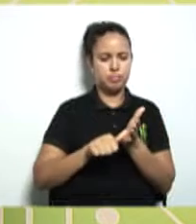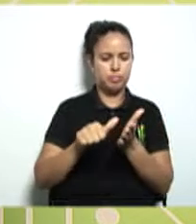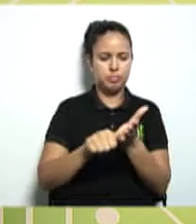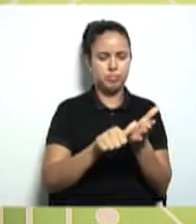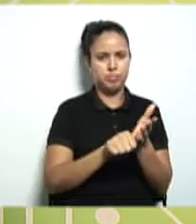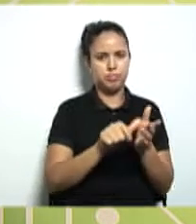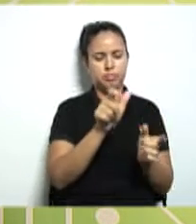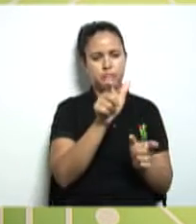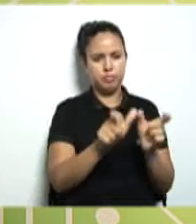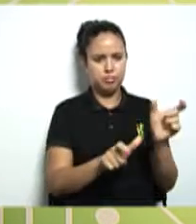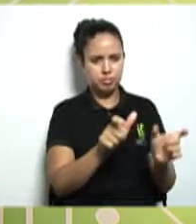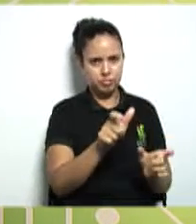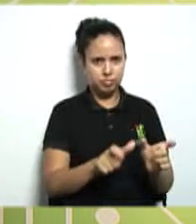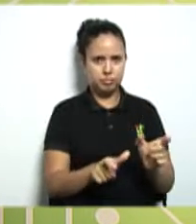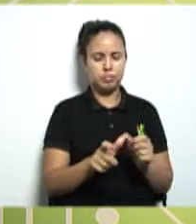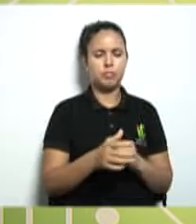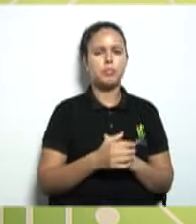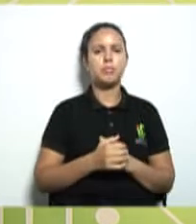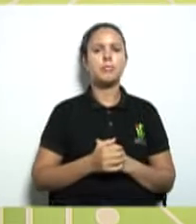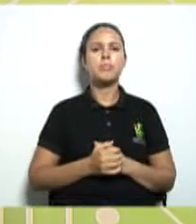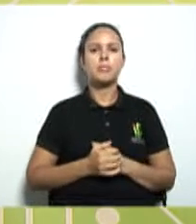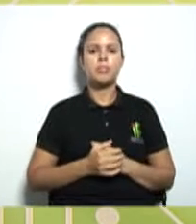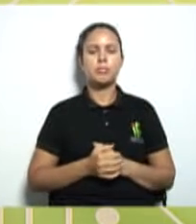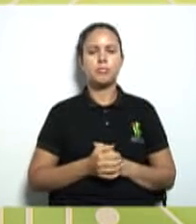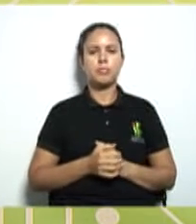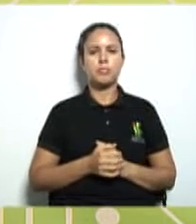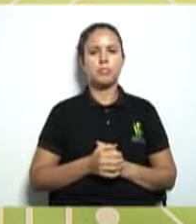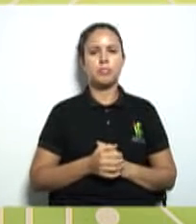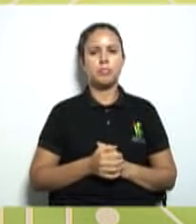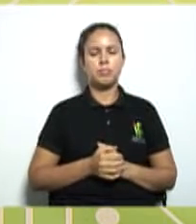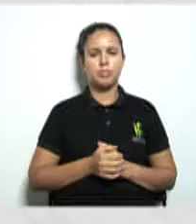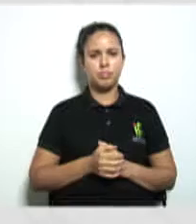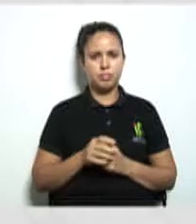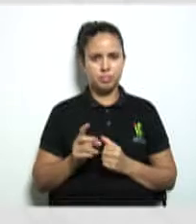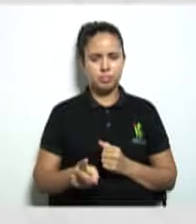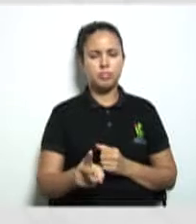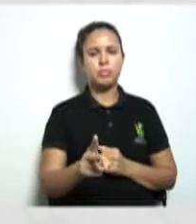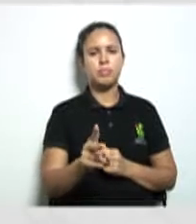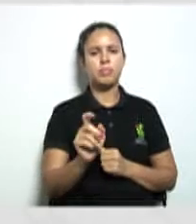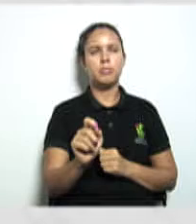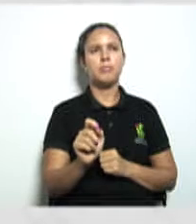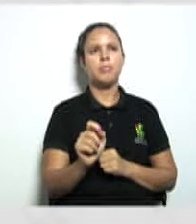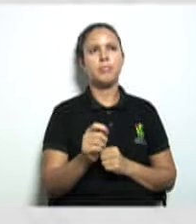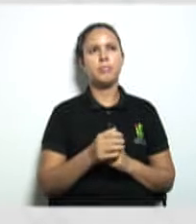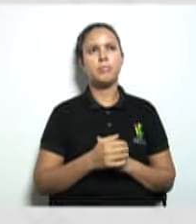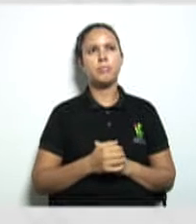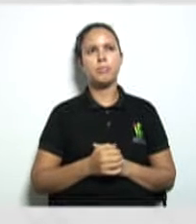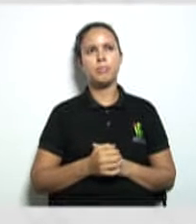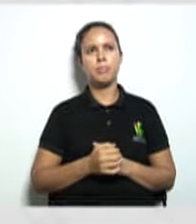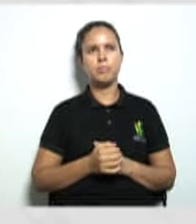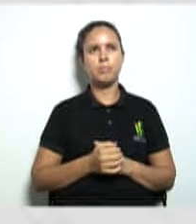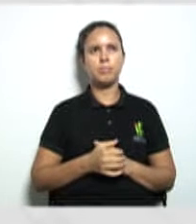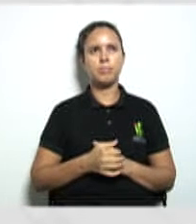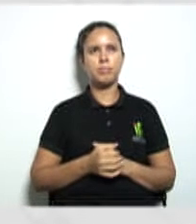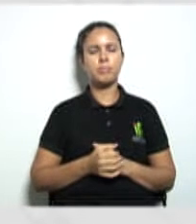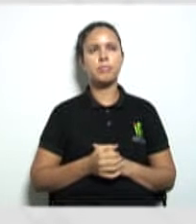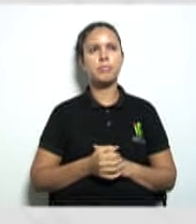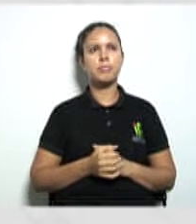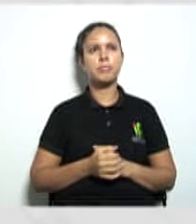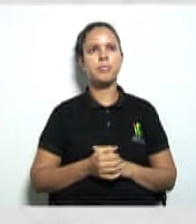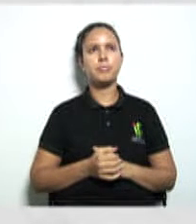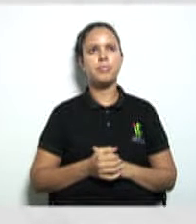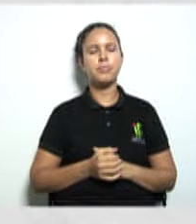controle dessa cooperativa, certo? Continuando aqui. Vamos lá. A